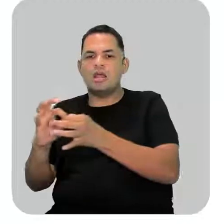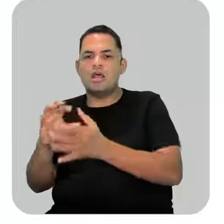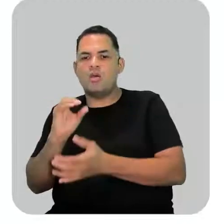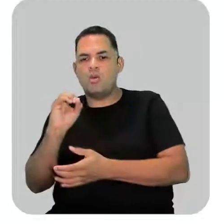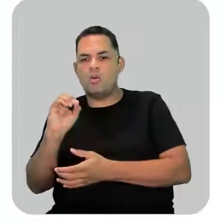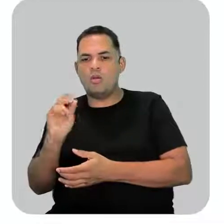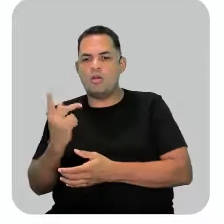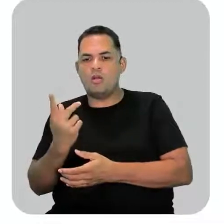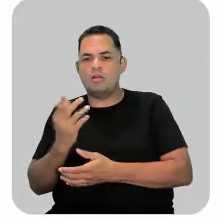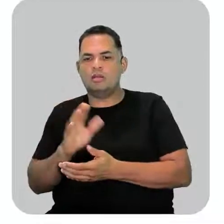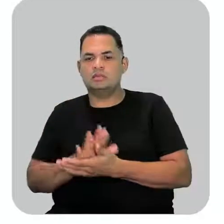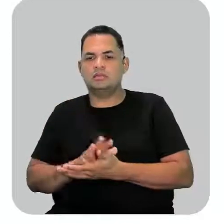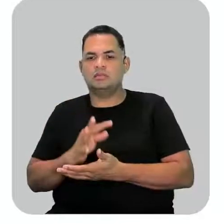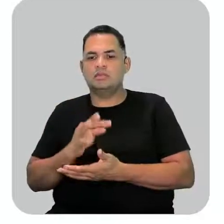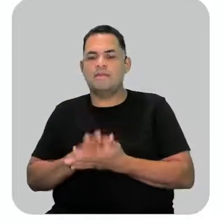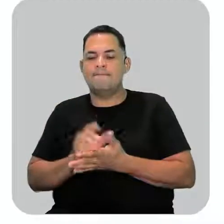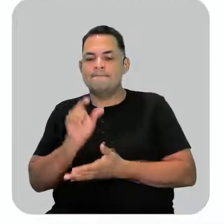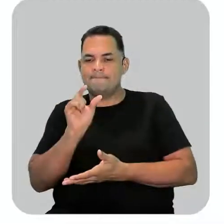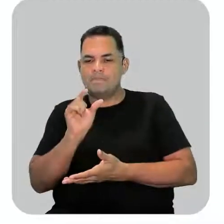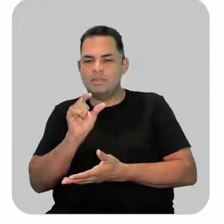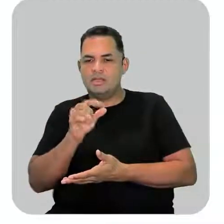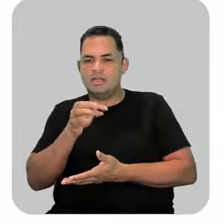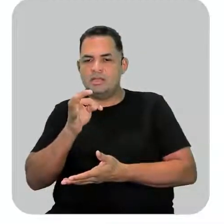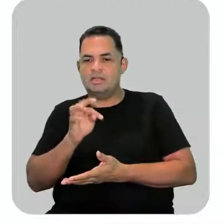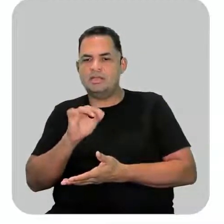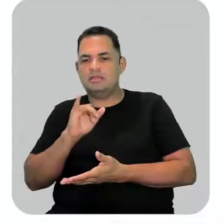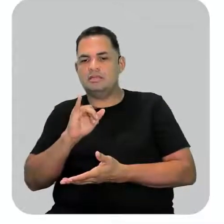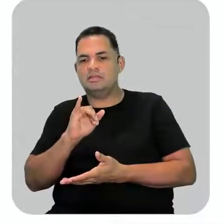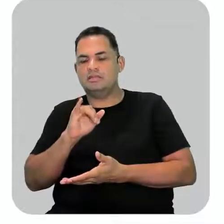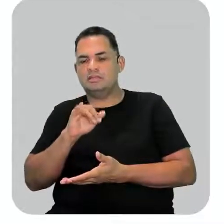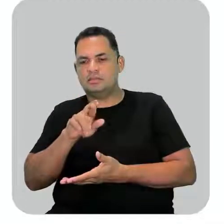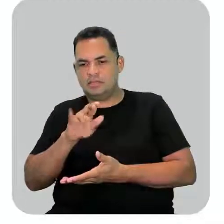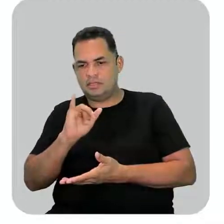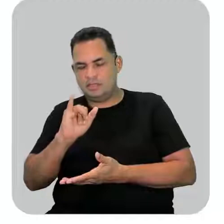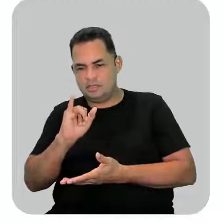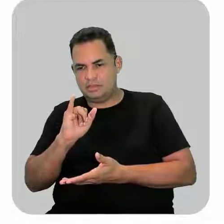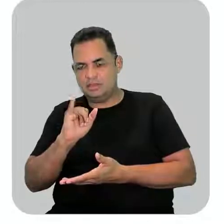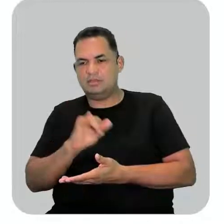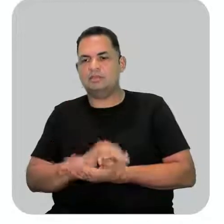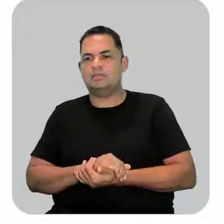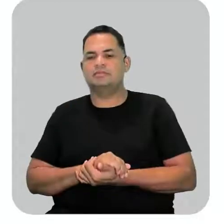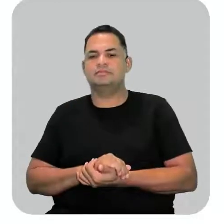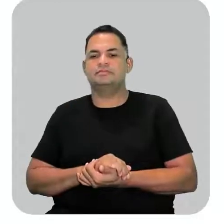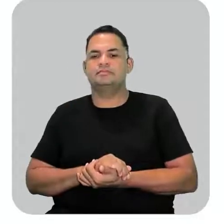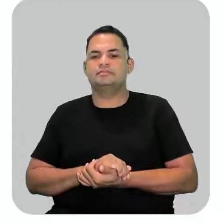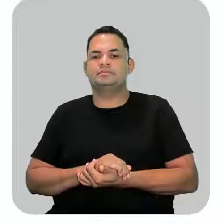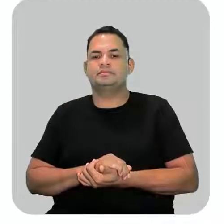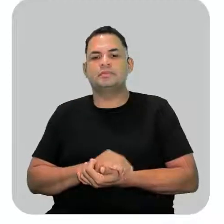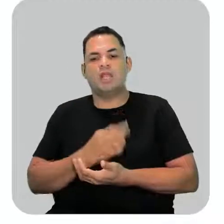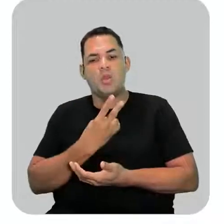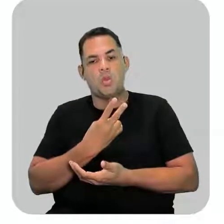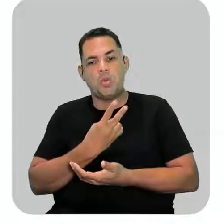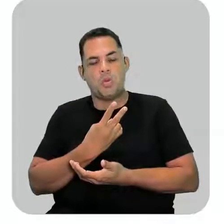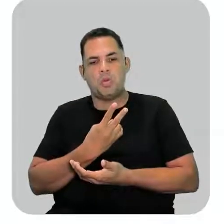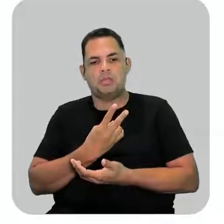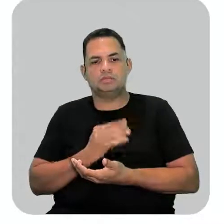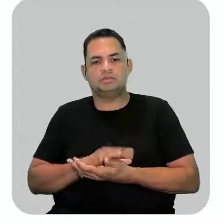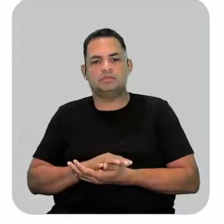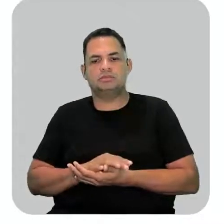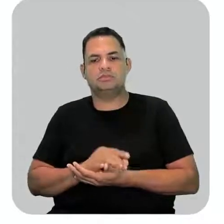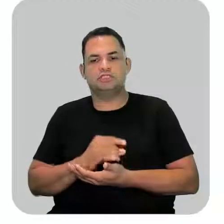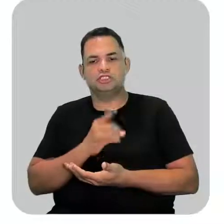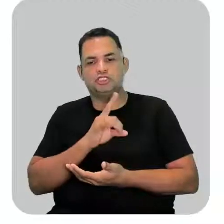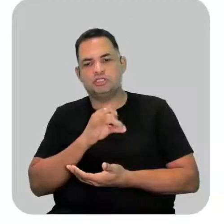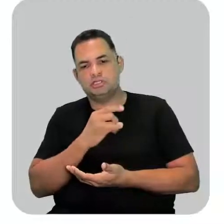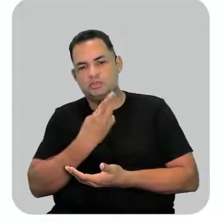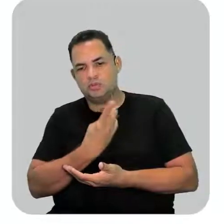hidroxilas. E aí vai usar o prefixo para a quantidade de hidroxila que você tem. Se vai ser di é porque tem 2. Se vai